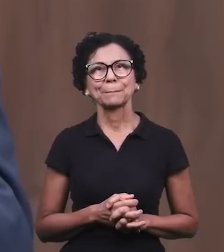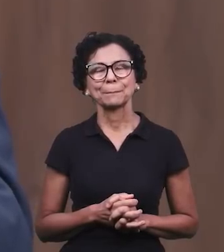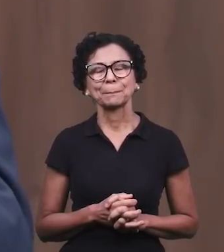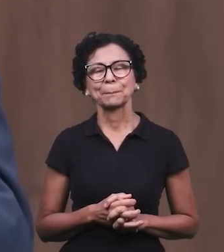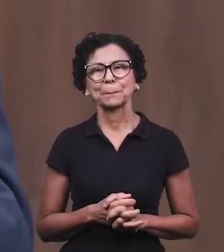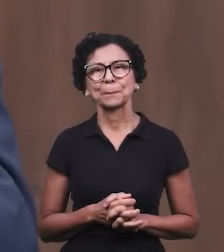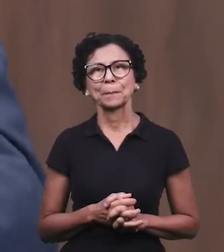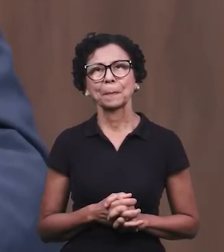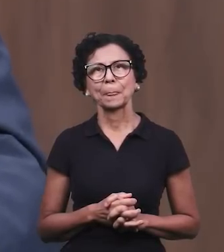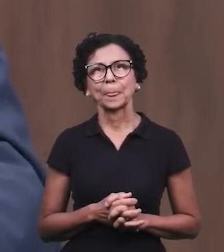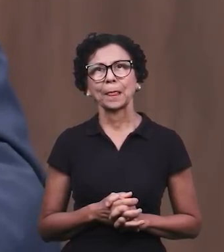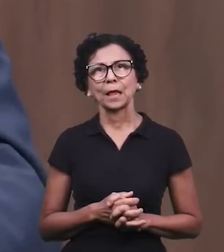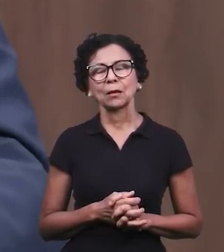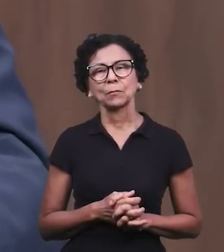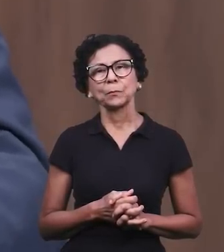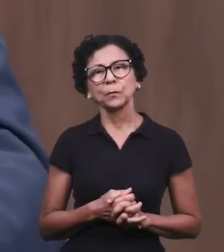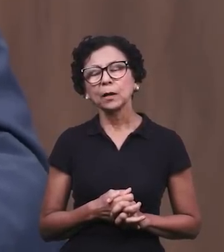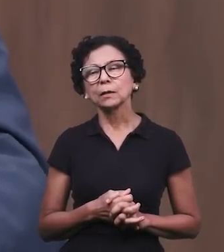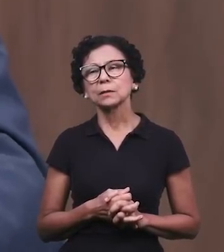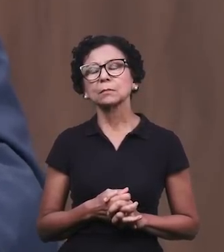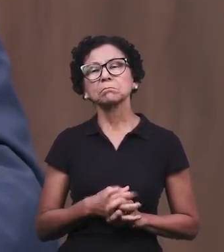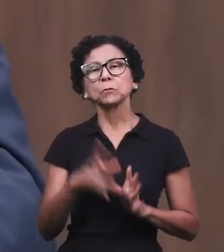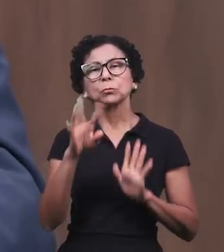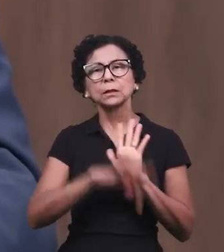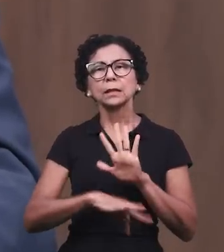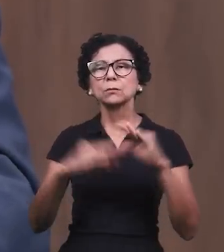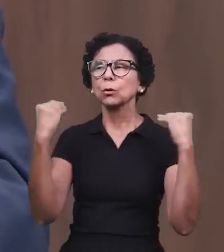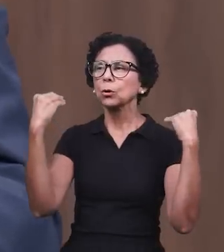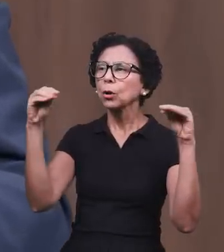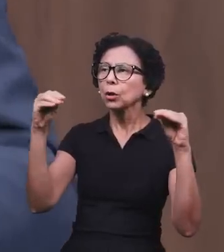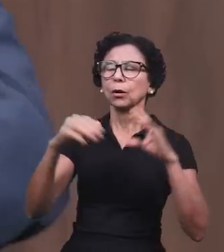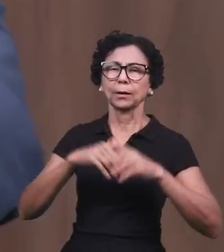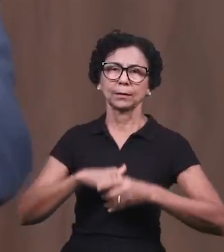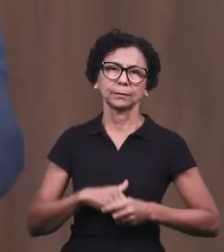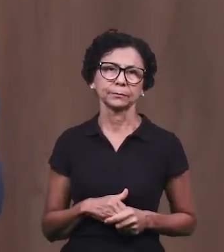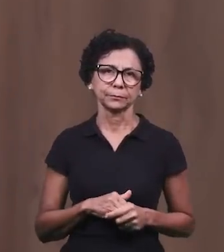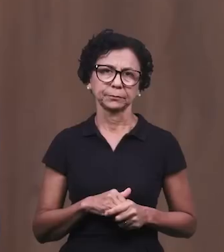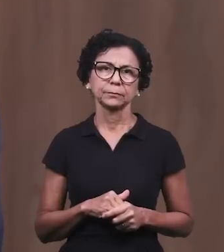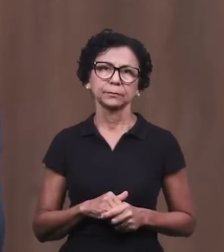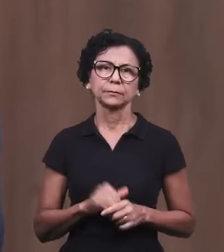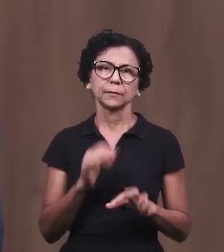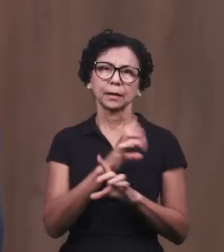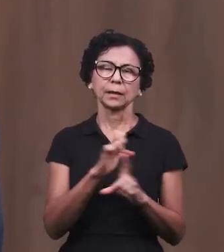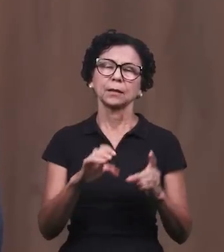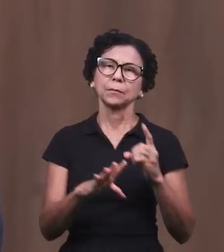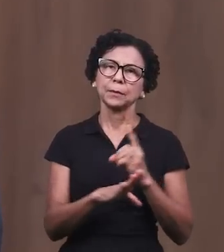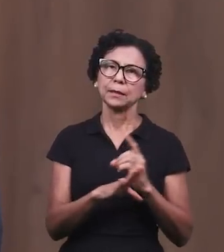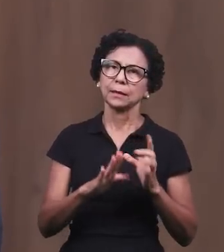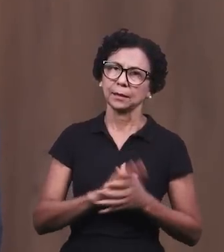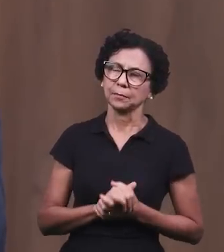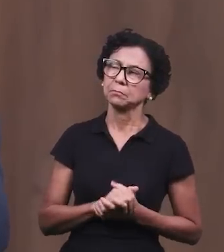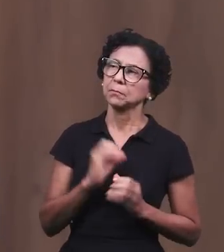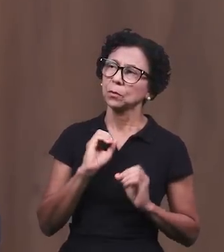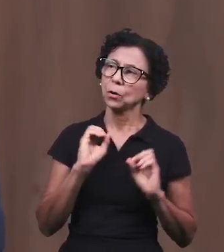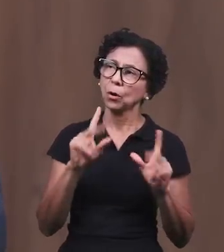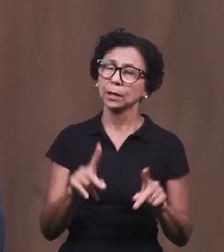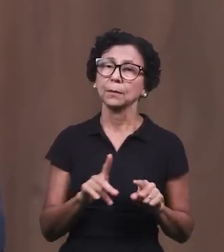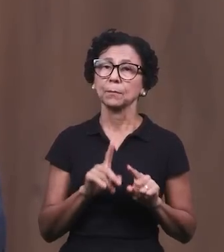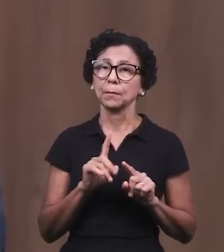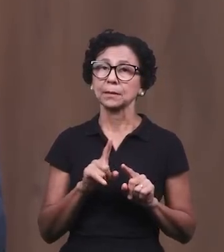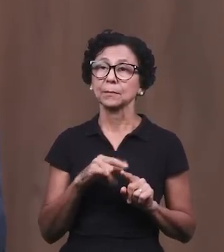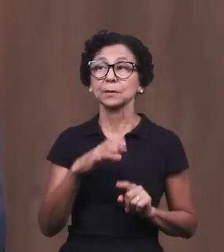letra, tudo bem, mas você tem que conhecer o texto para poder você ir além do que está ali. Há um texto